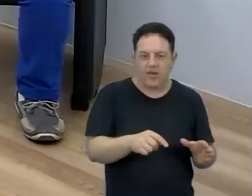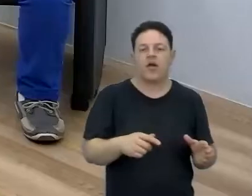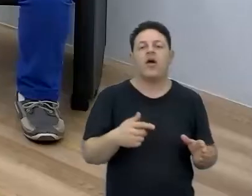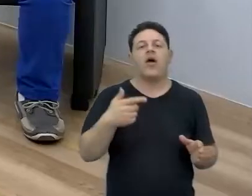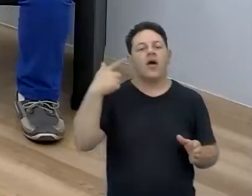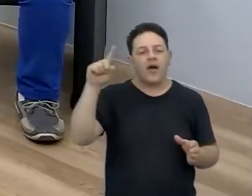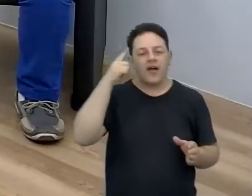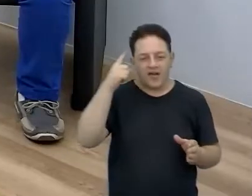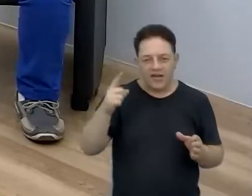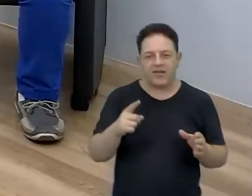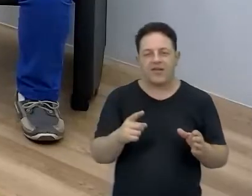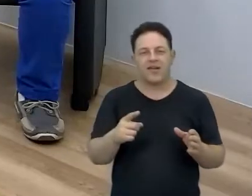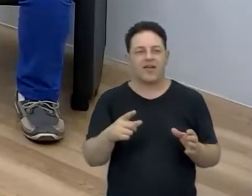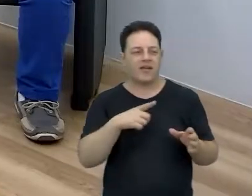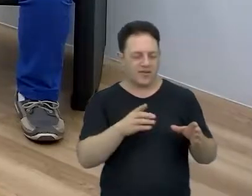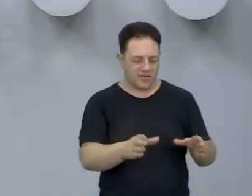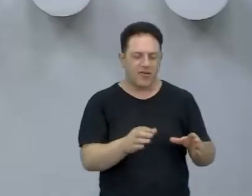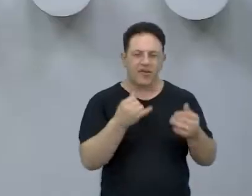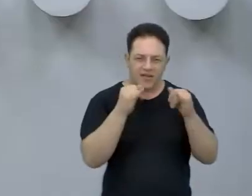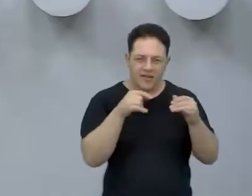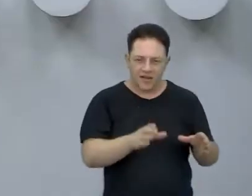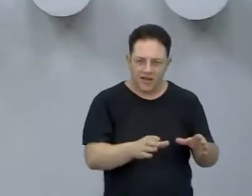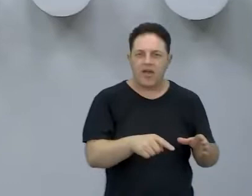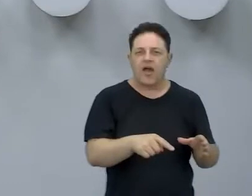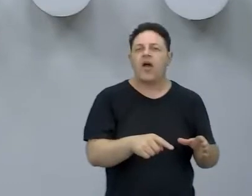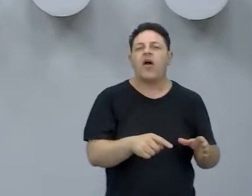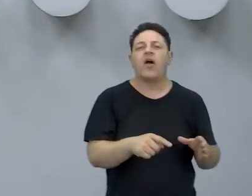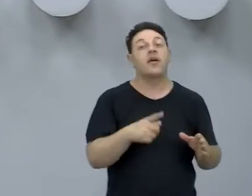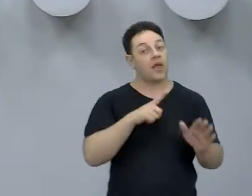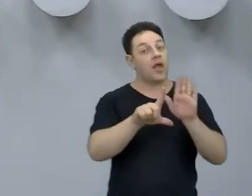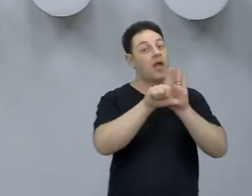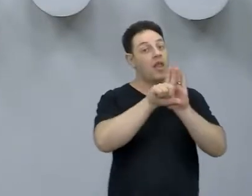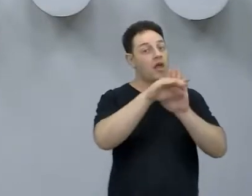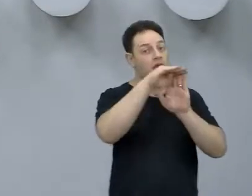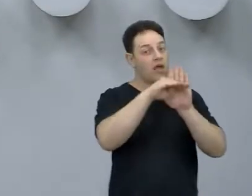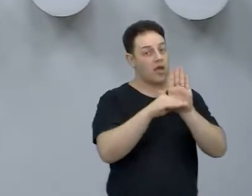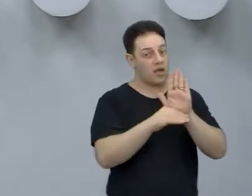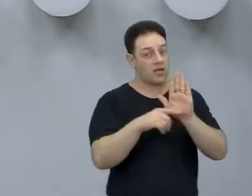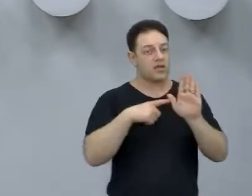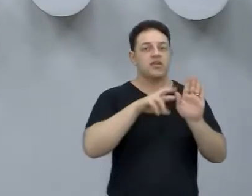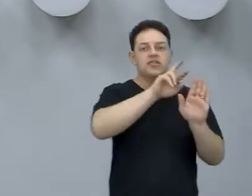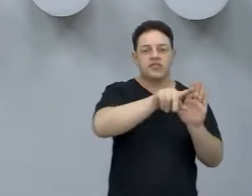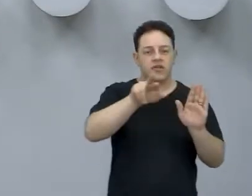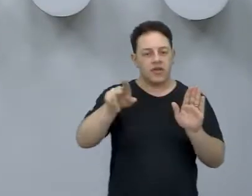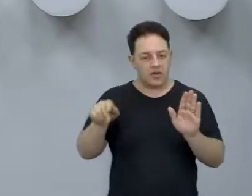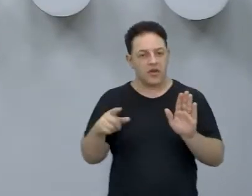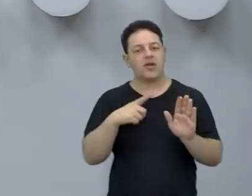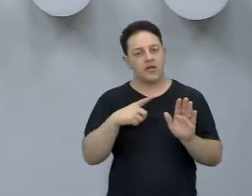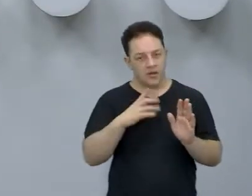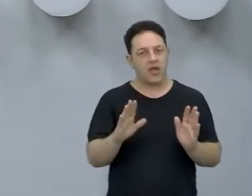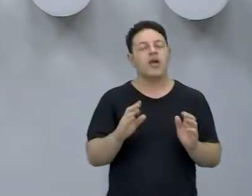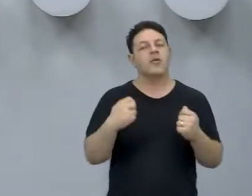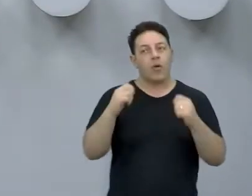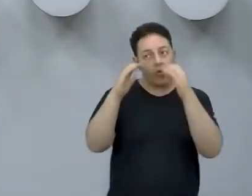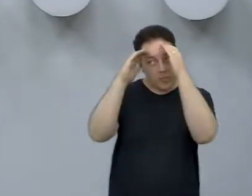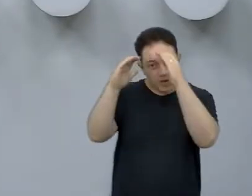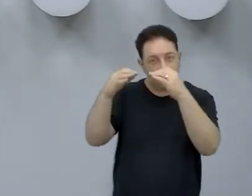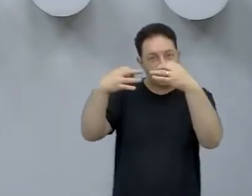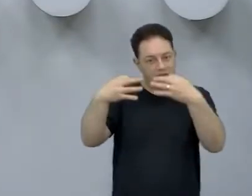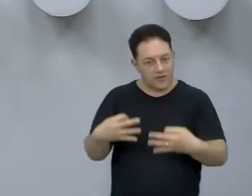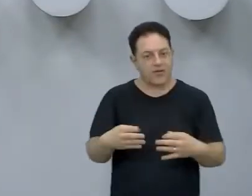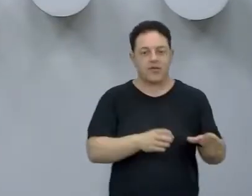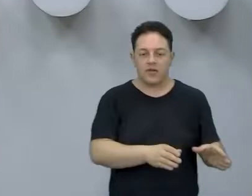1 e Angra 2, né? Eles são regidos aí por uma legislação diferente, né? A parte não é pela Política Nacional de